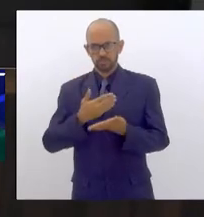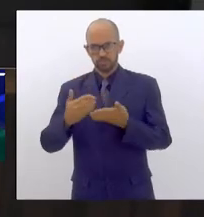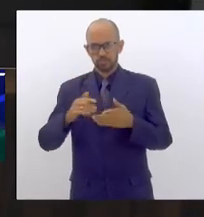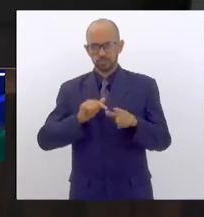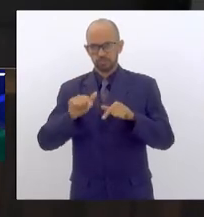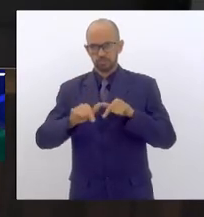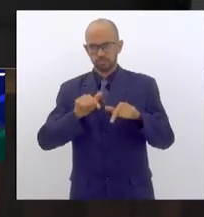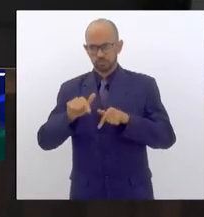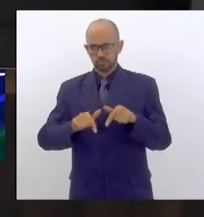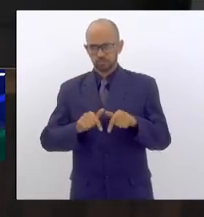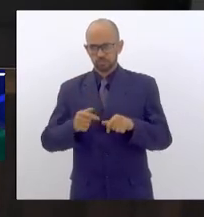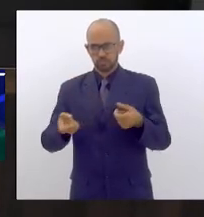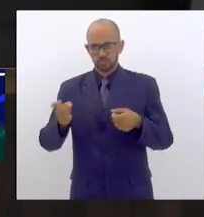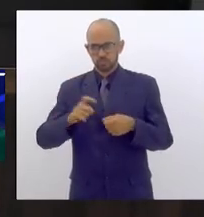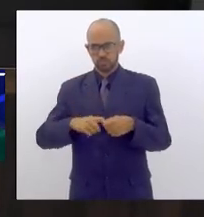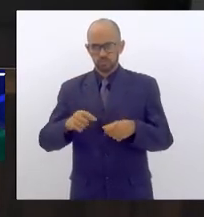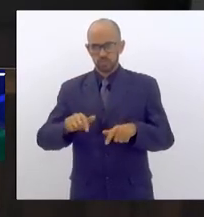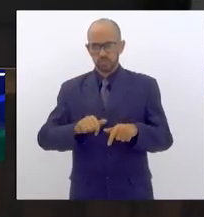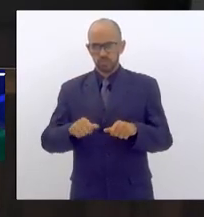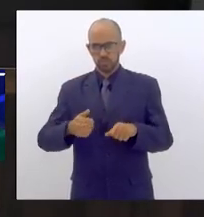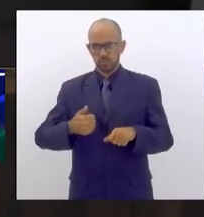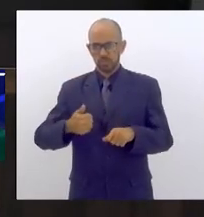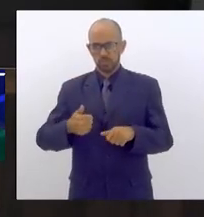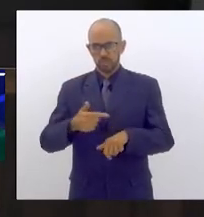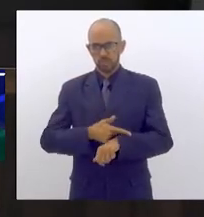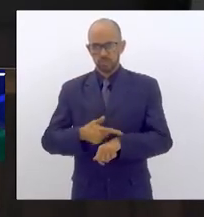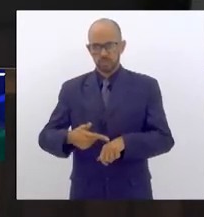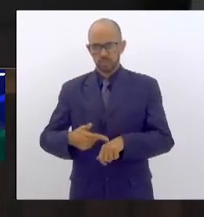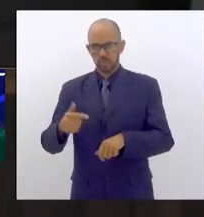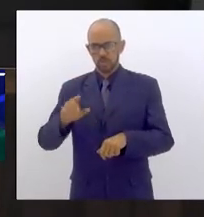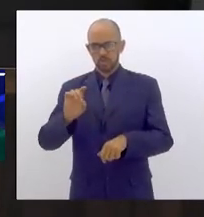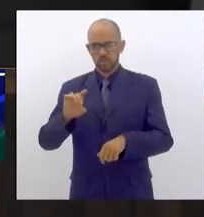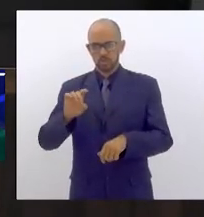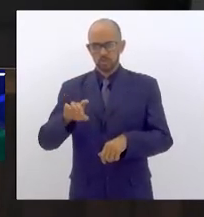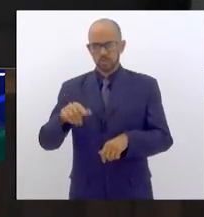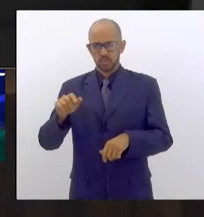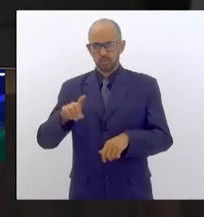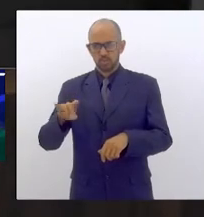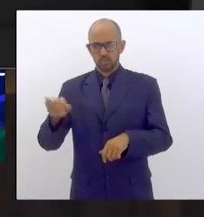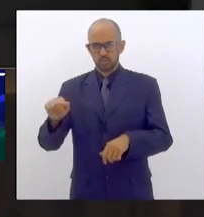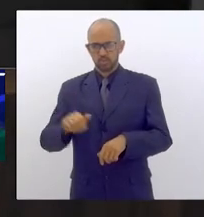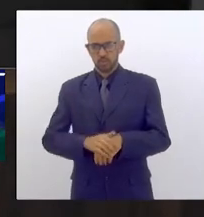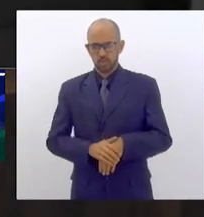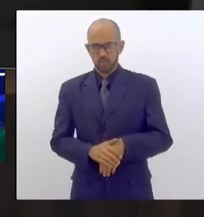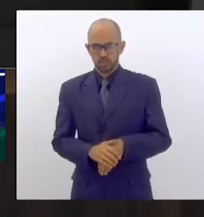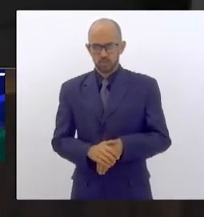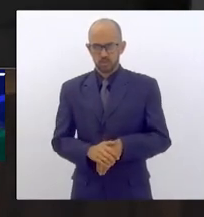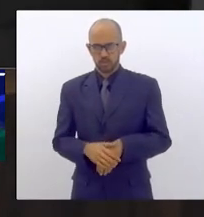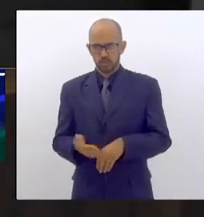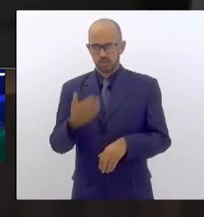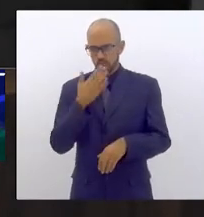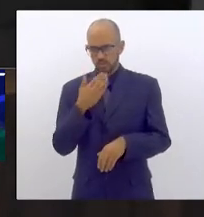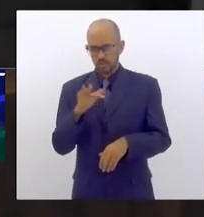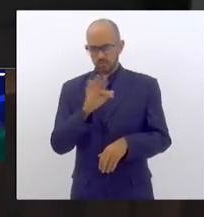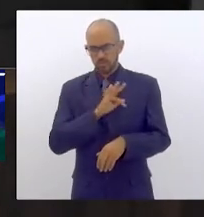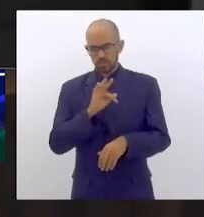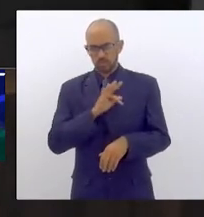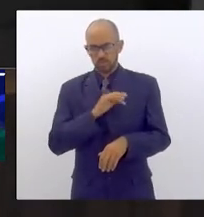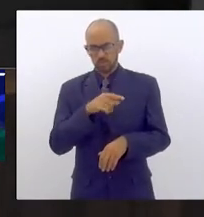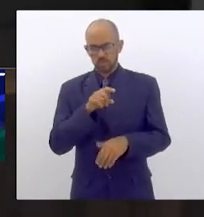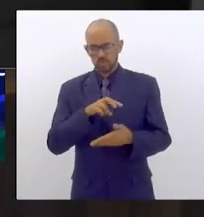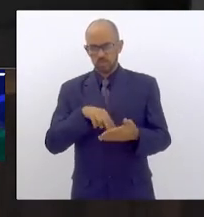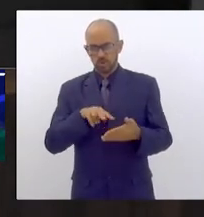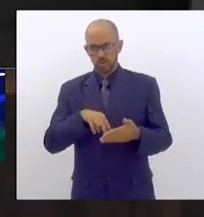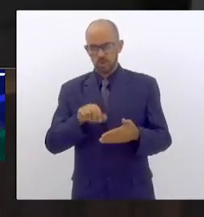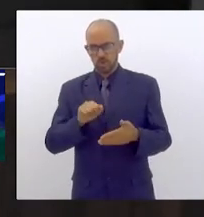trabalhos. Está aberta a primeira sessão extraordinária do dia. A presidência convida a deputada Marta Rocha a fazer a leitura da